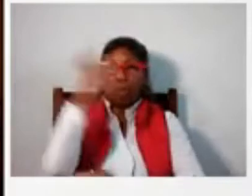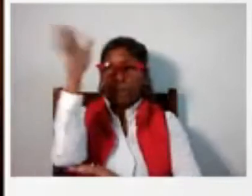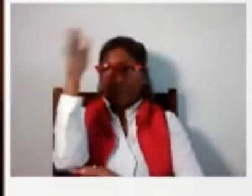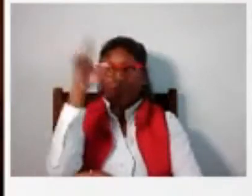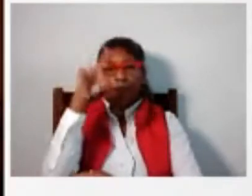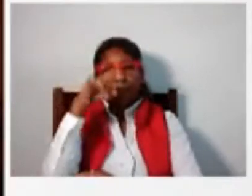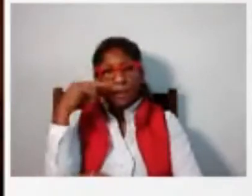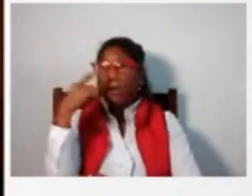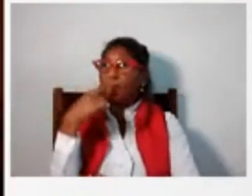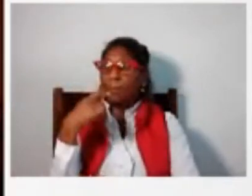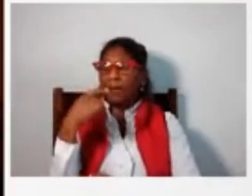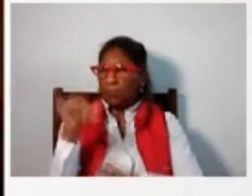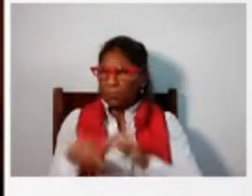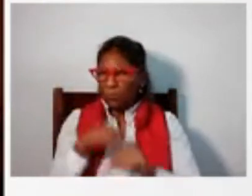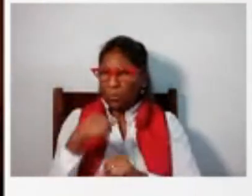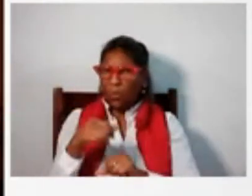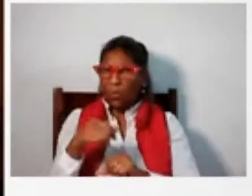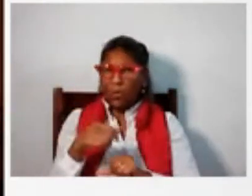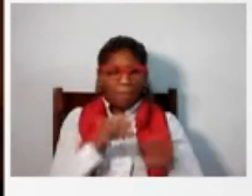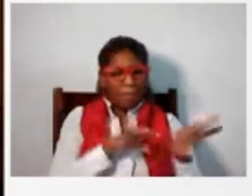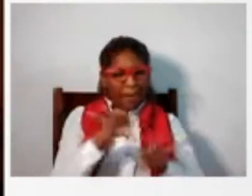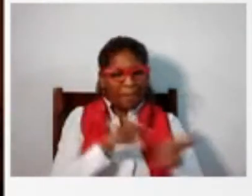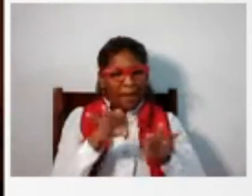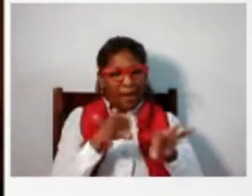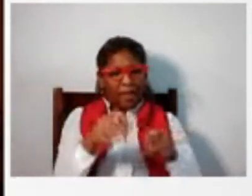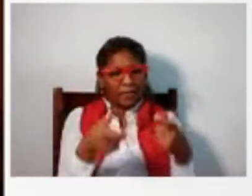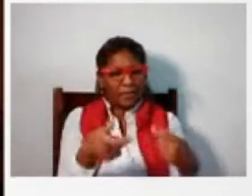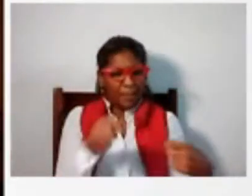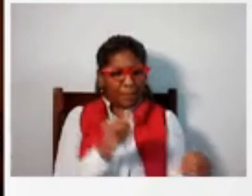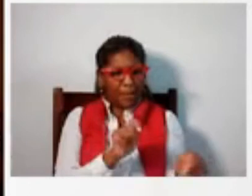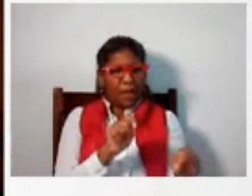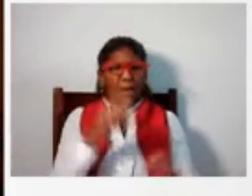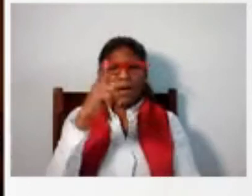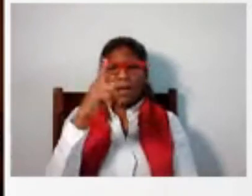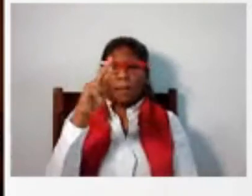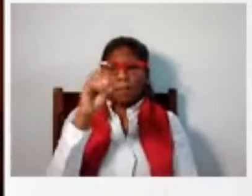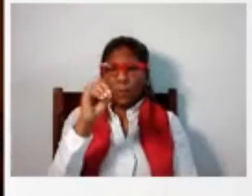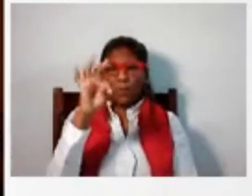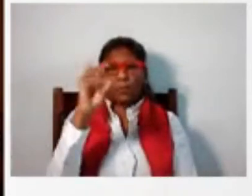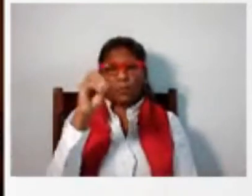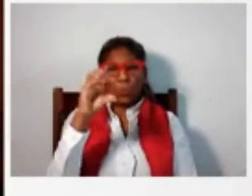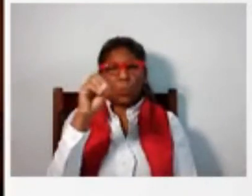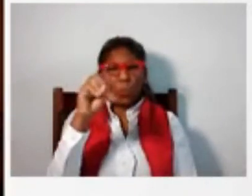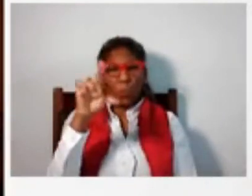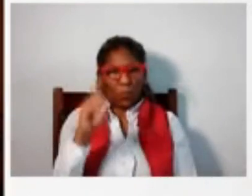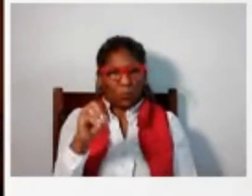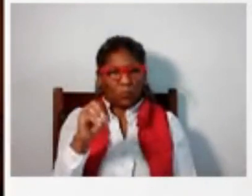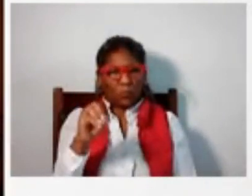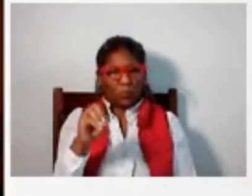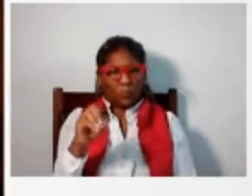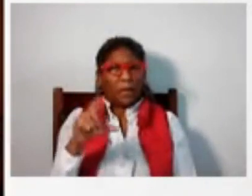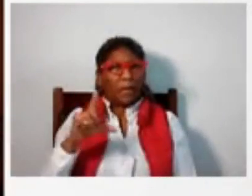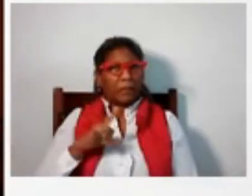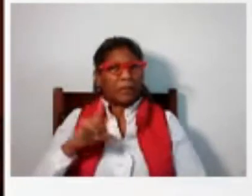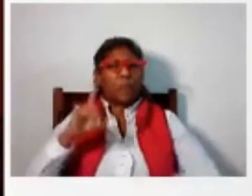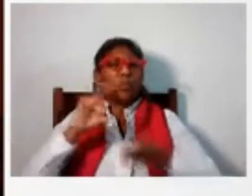dos setores prever, se preparar para se adequar aos protocolos a seguir durante a semana? Existe um diálogo